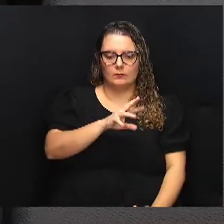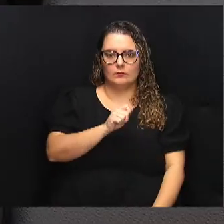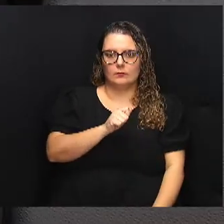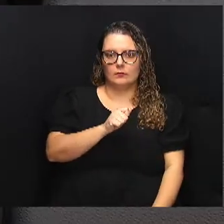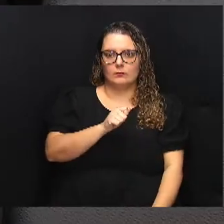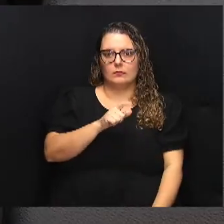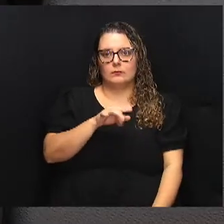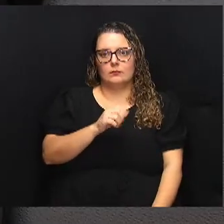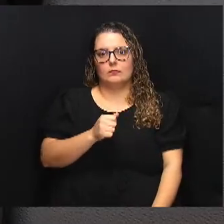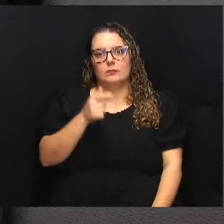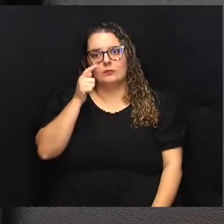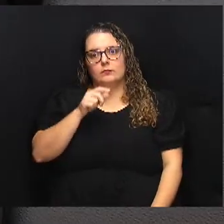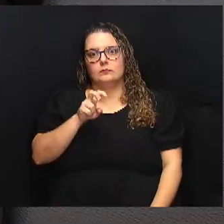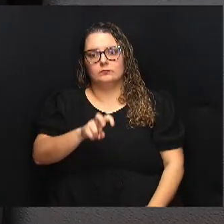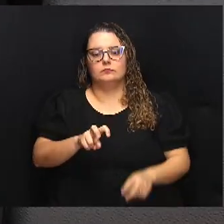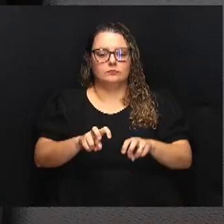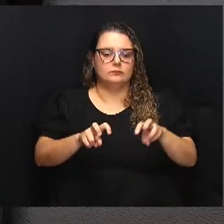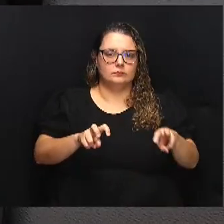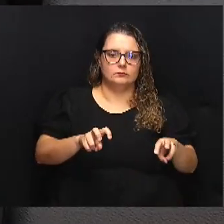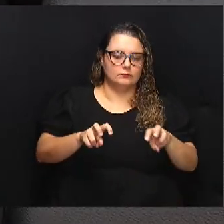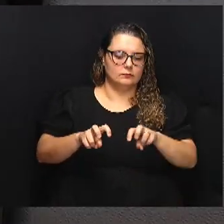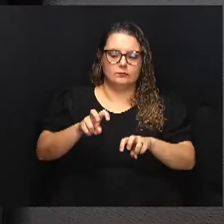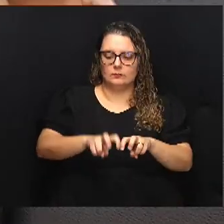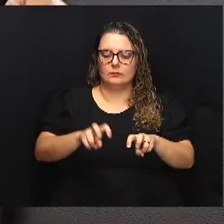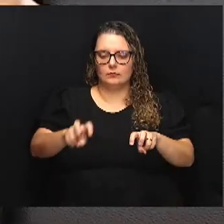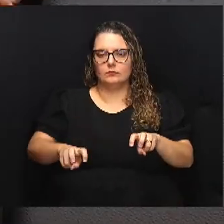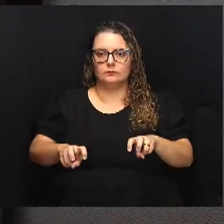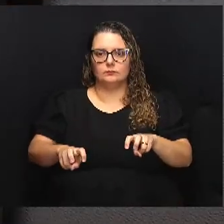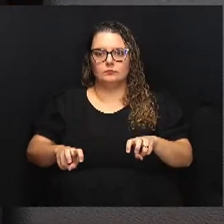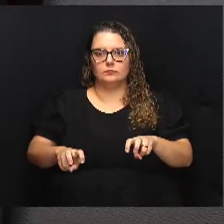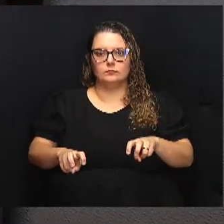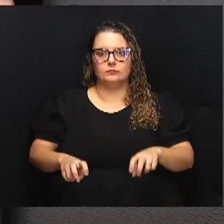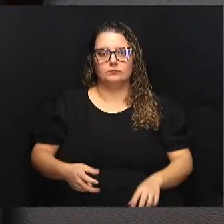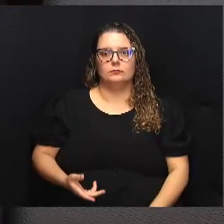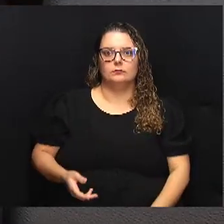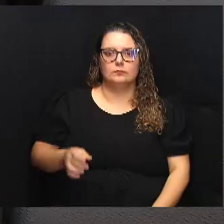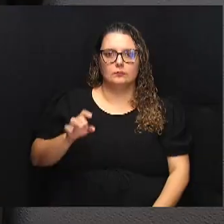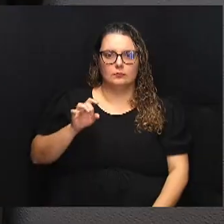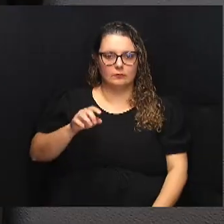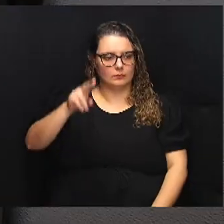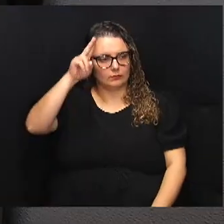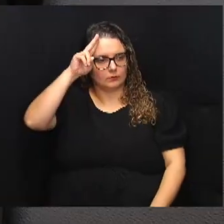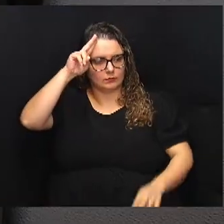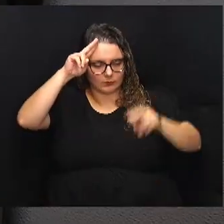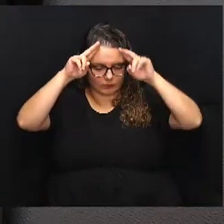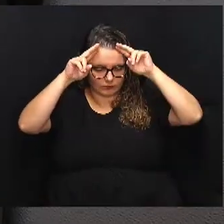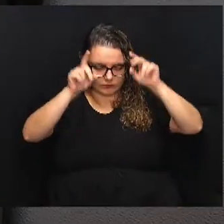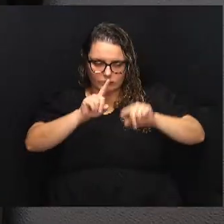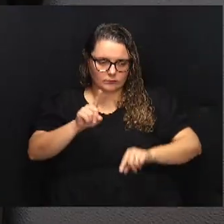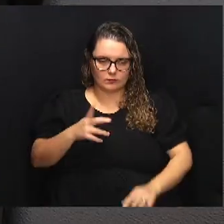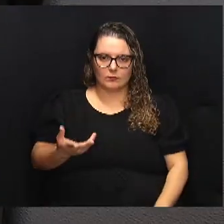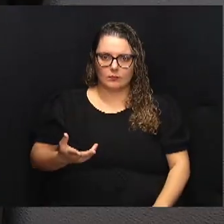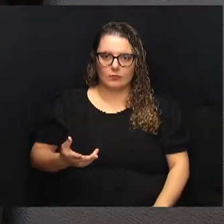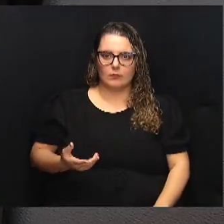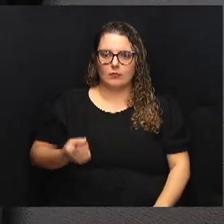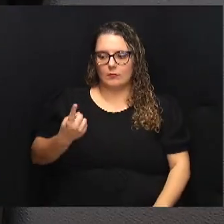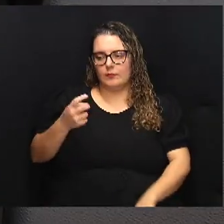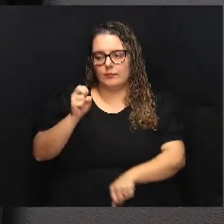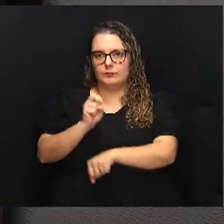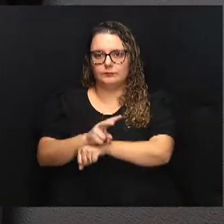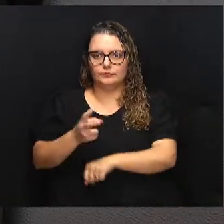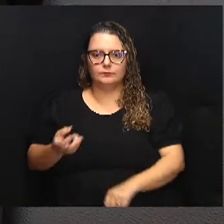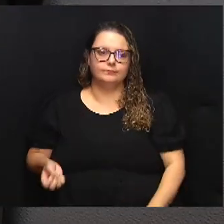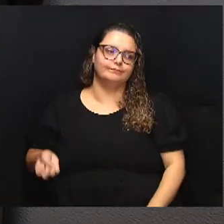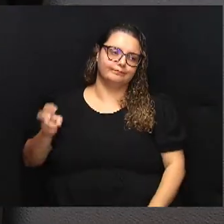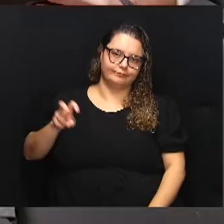2 ou 3. Já o pitbull não. Então é uma vaga só para pitbull. Uma vaga que podia caber 3 animais, vai acabar ficando pitbull. Então é